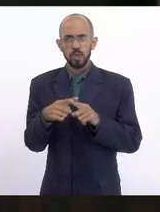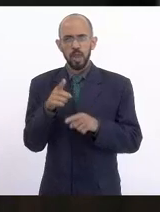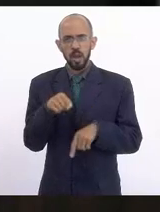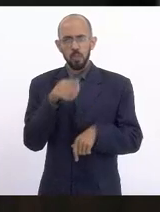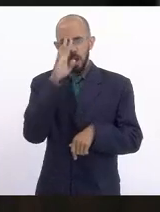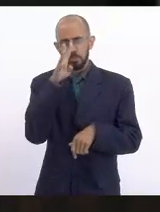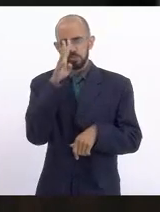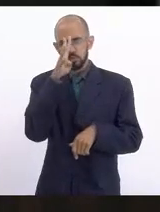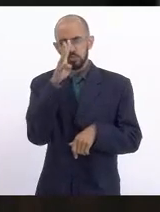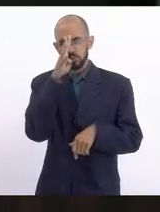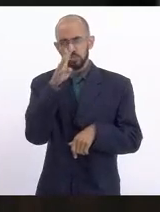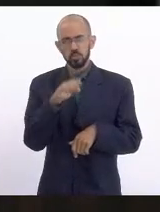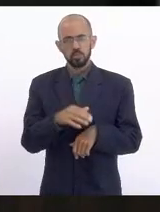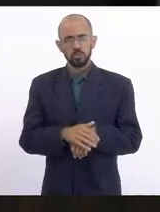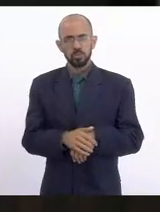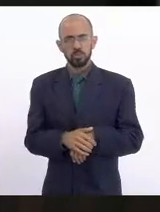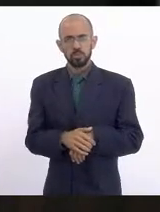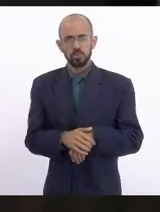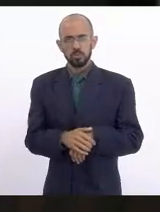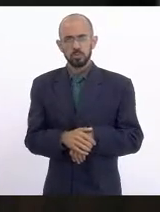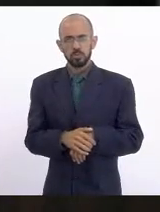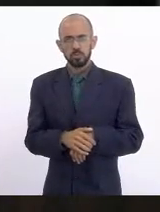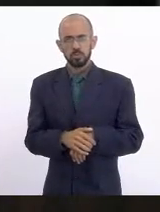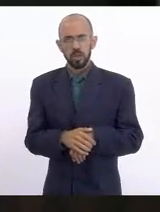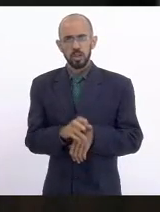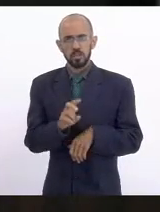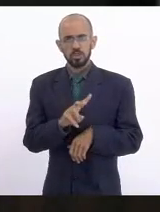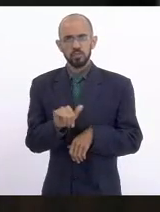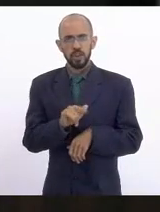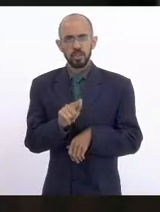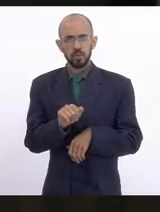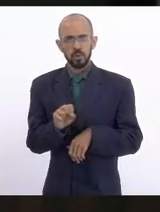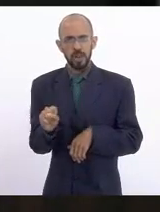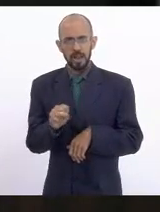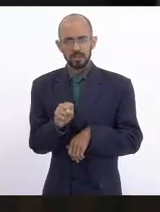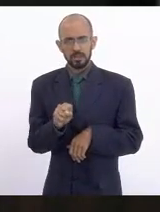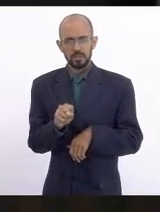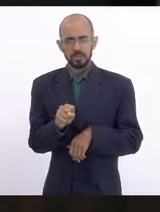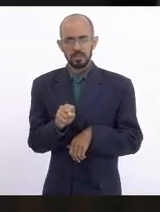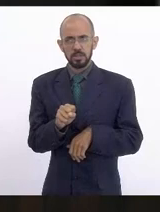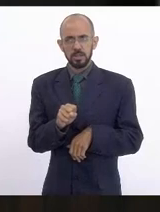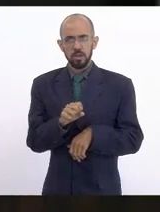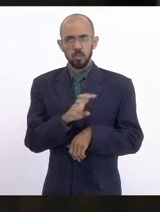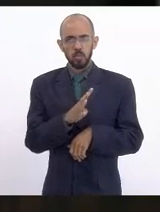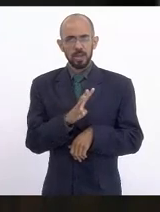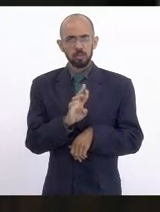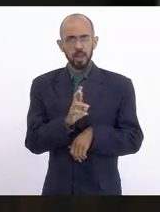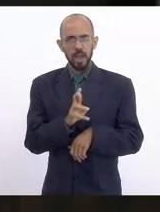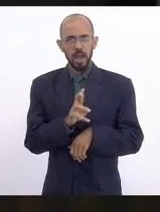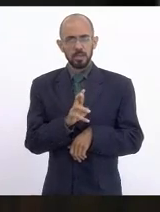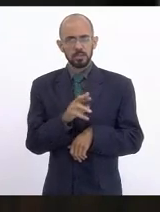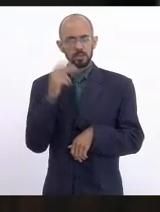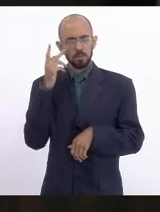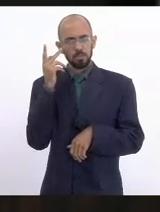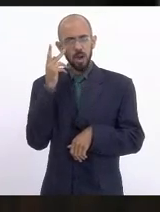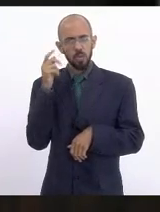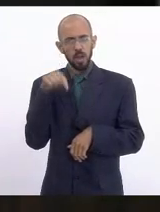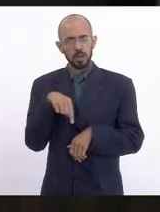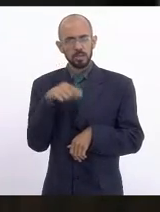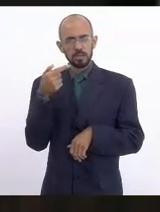absurdo e nós vamos ter o gás GNV no lá no São Paulo qual foi as aqui quase sete